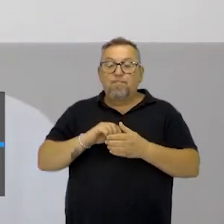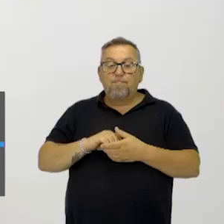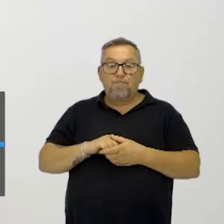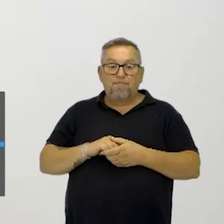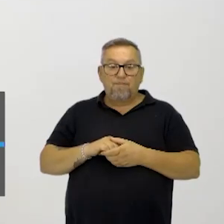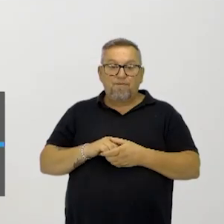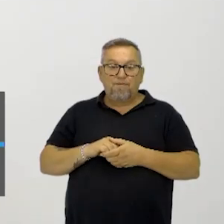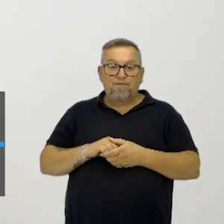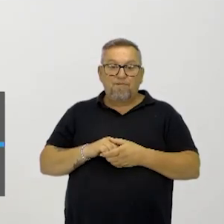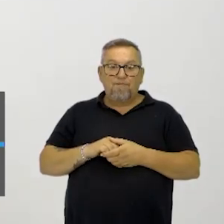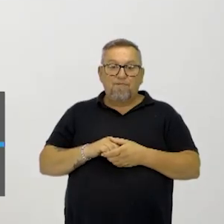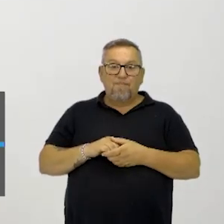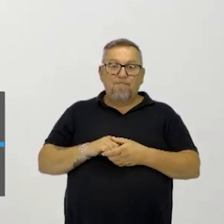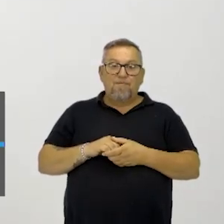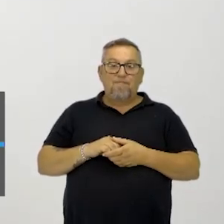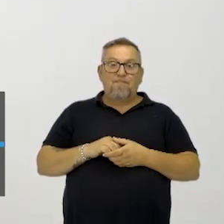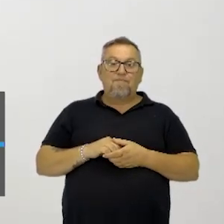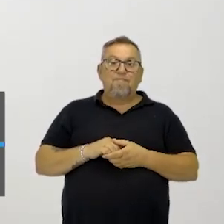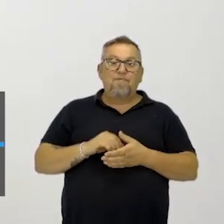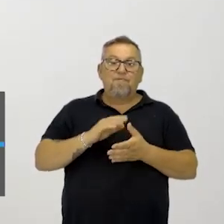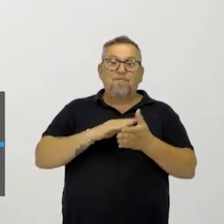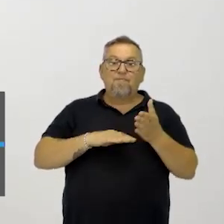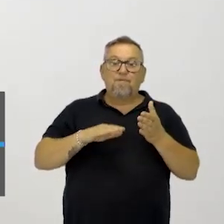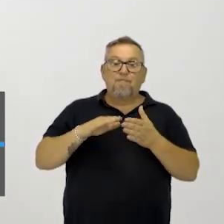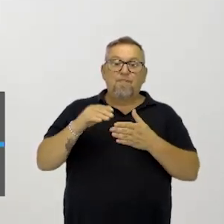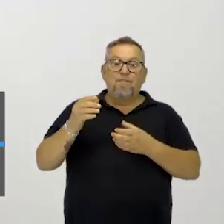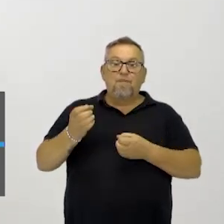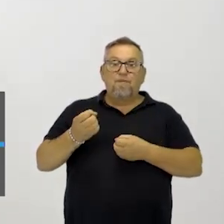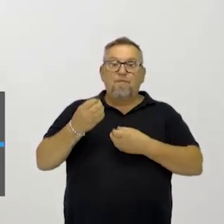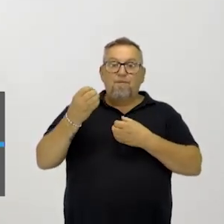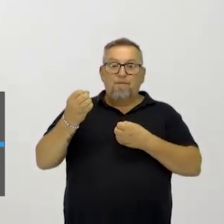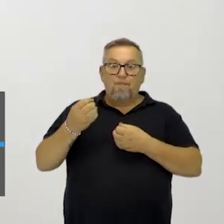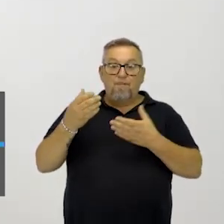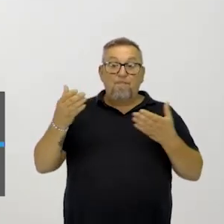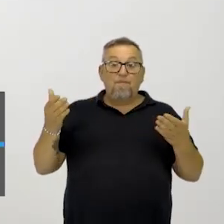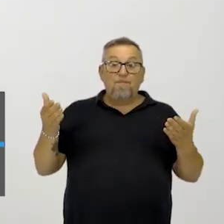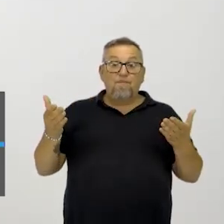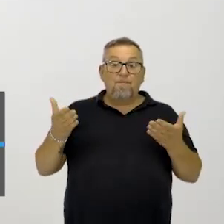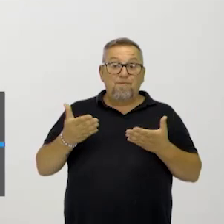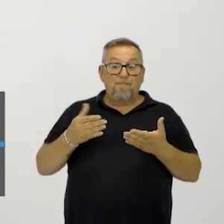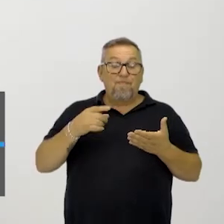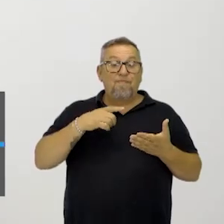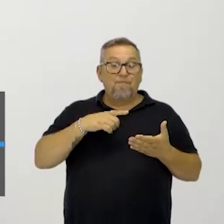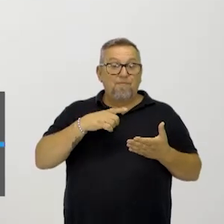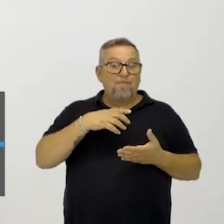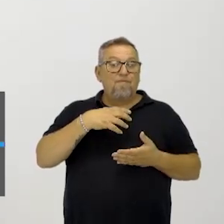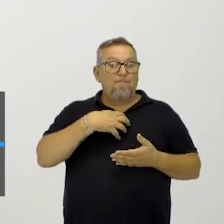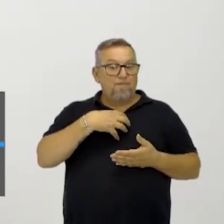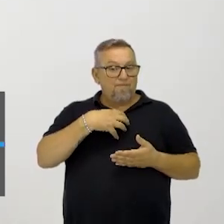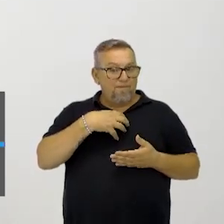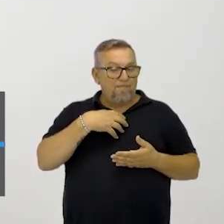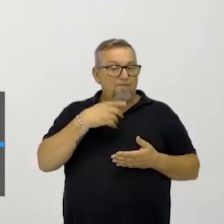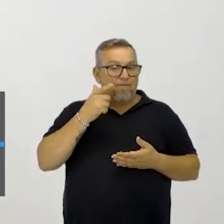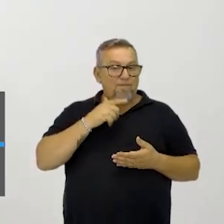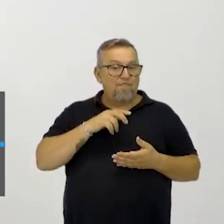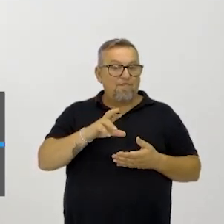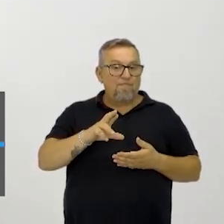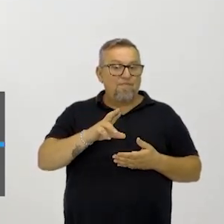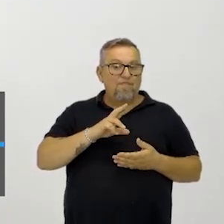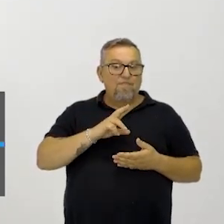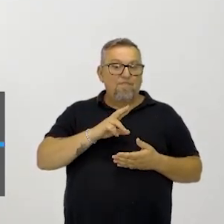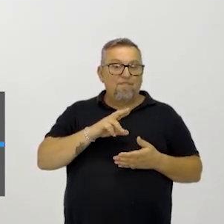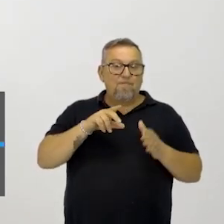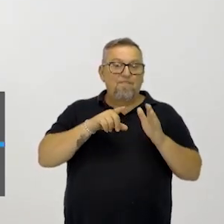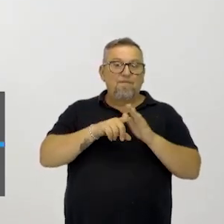professor Lindenberg, todas as informações que nós passamos agora, eles têm condições de responder o nosso